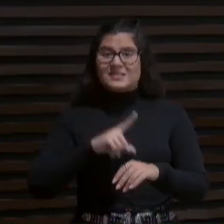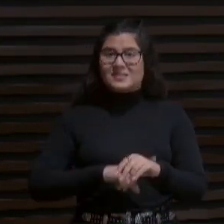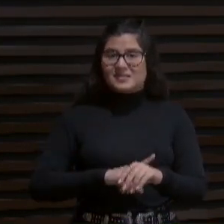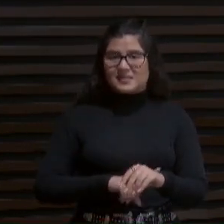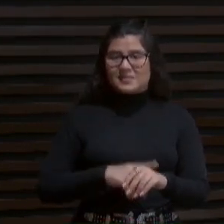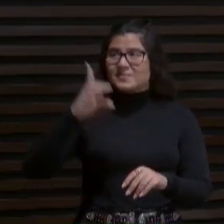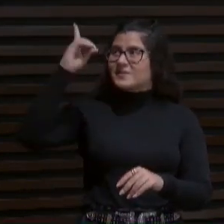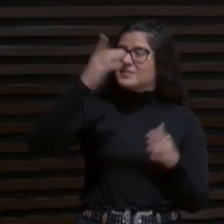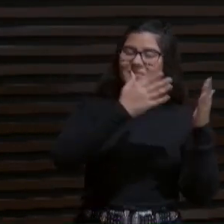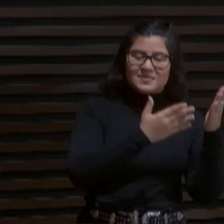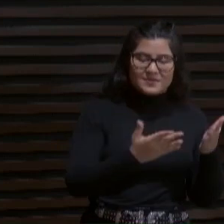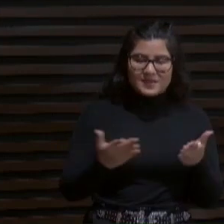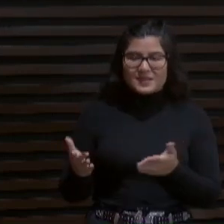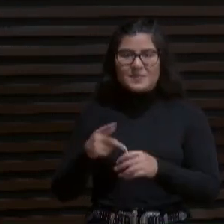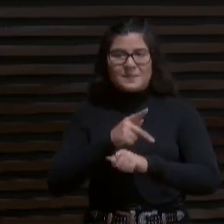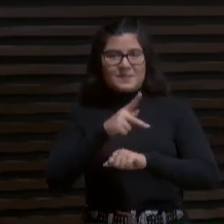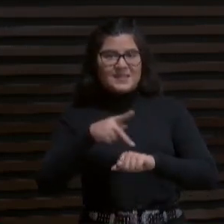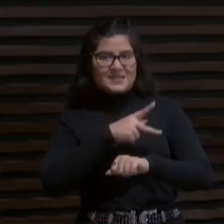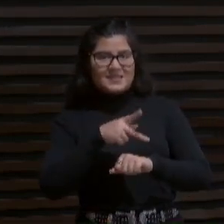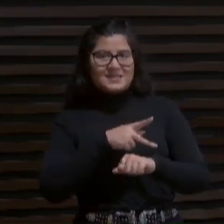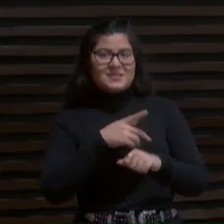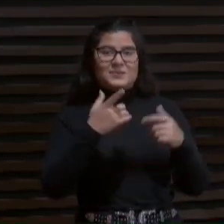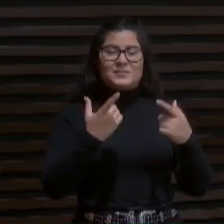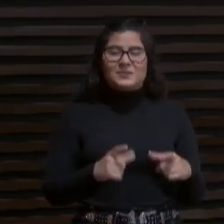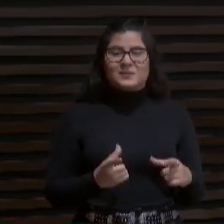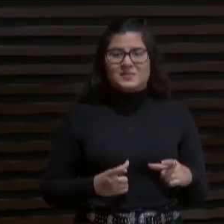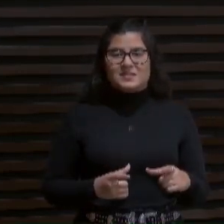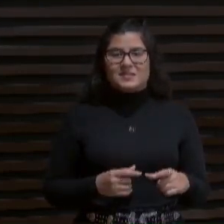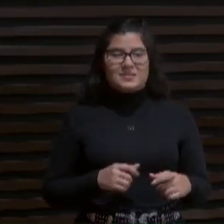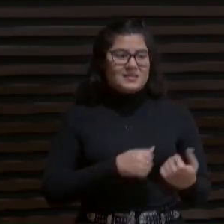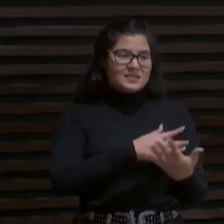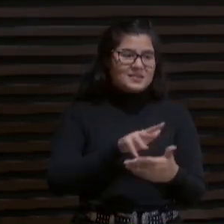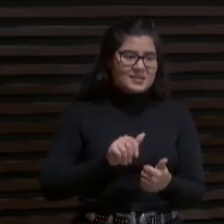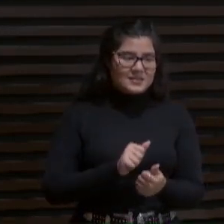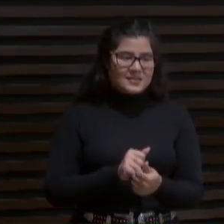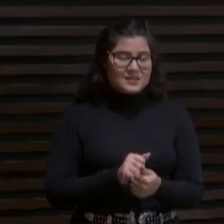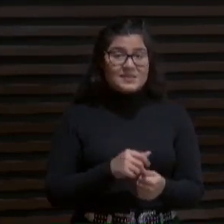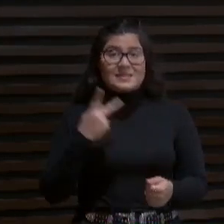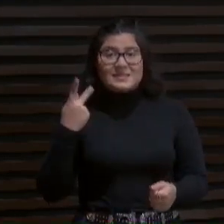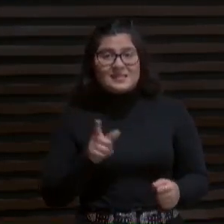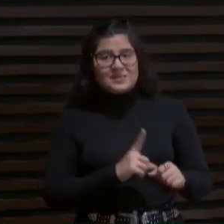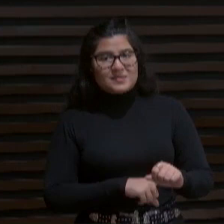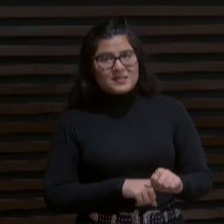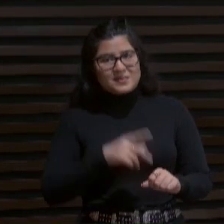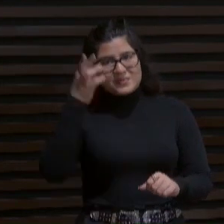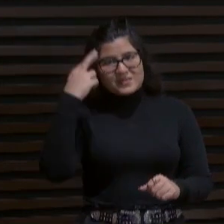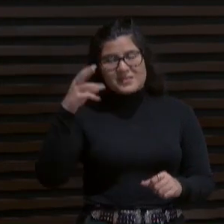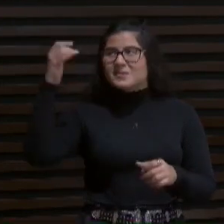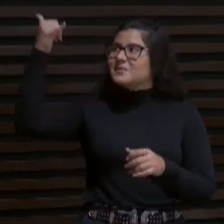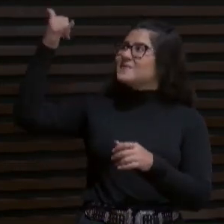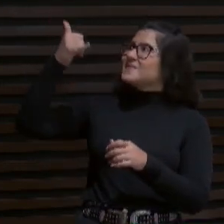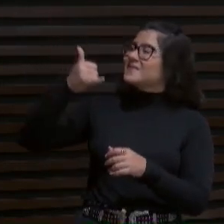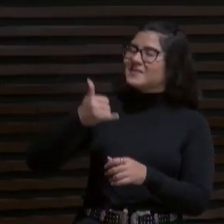nos levará para o seu país, para o seu lugar, para esta terra. E no seu tempo, o Senhor voltará